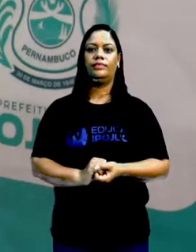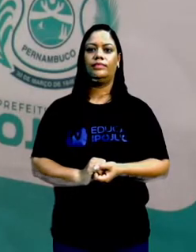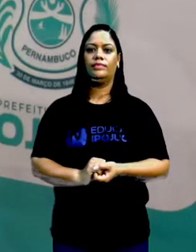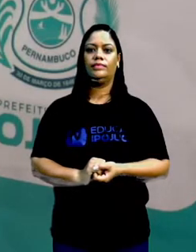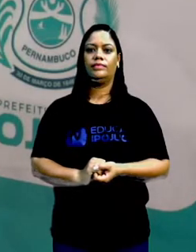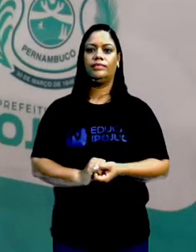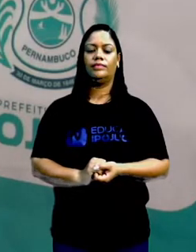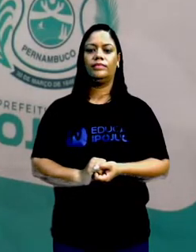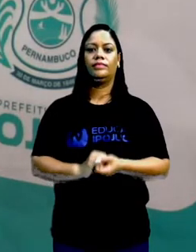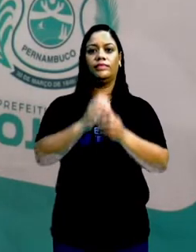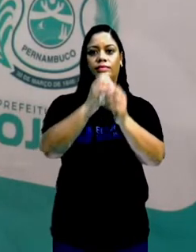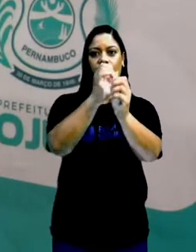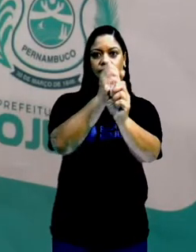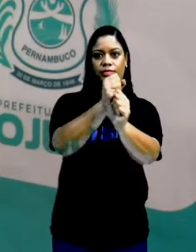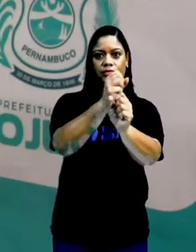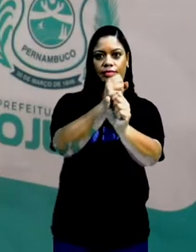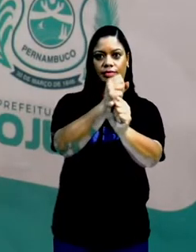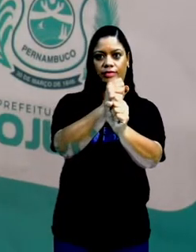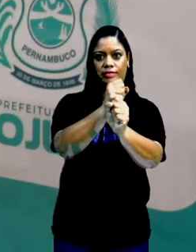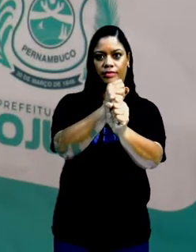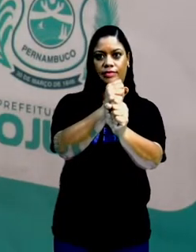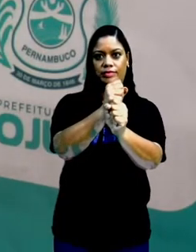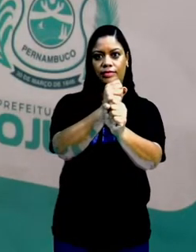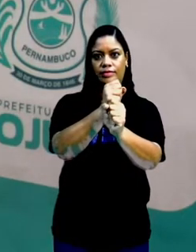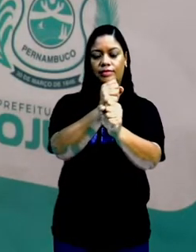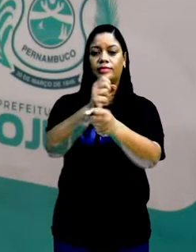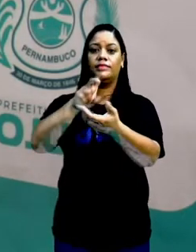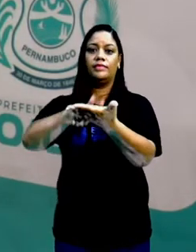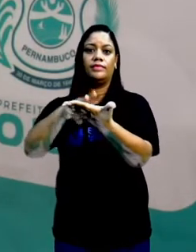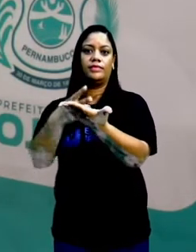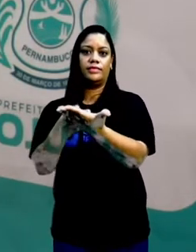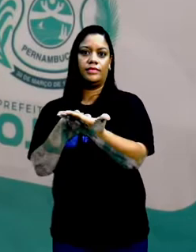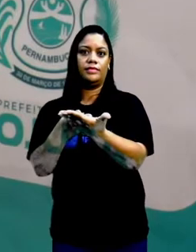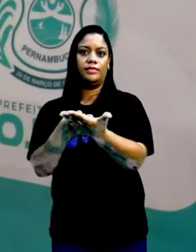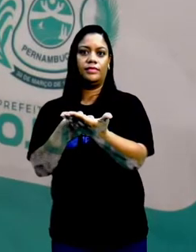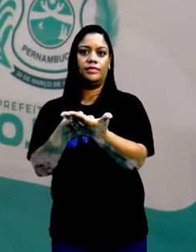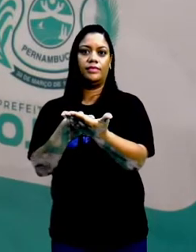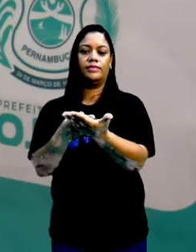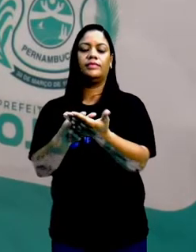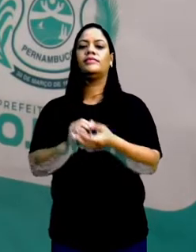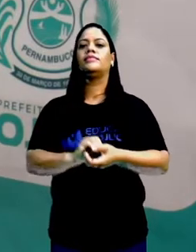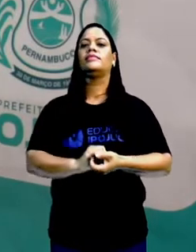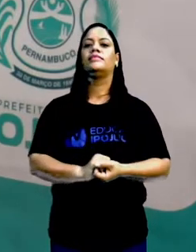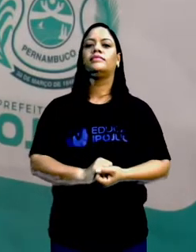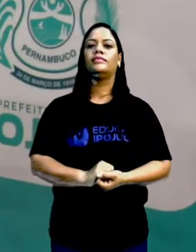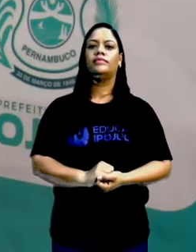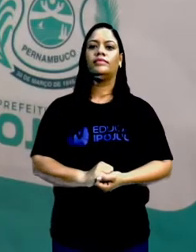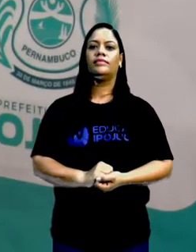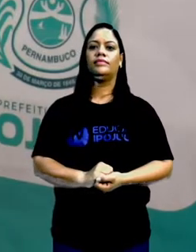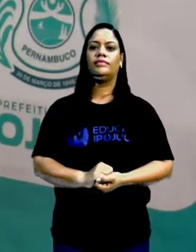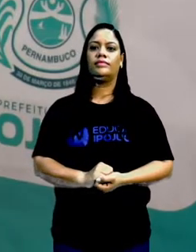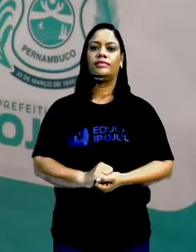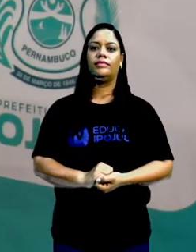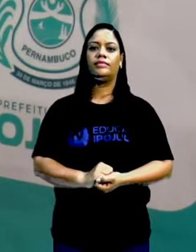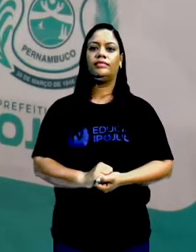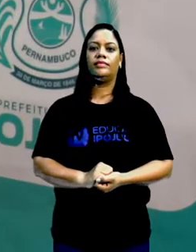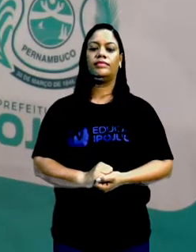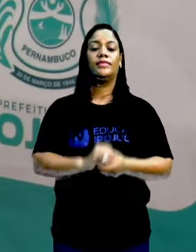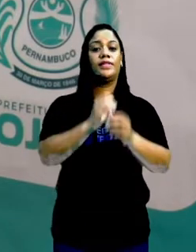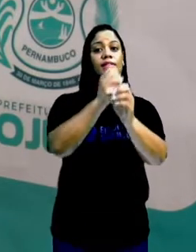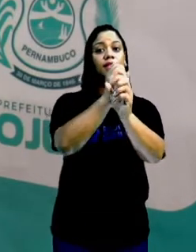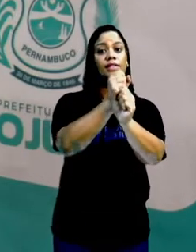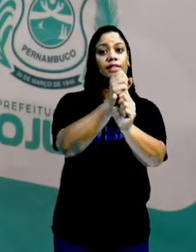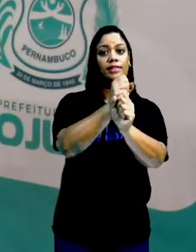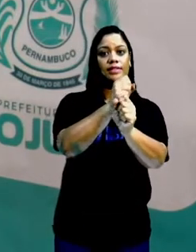coloquei uma adição e uma multiplicação com os mesmos termos. Veja só. Na